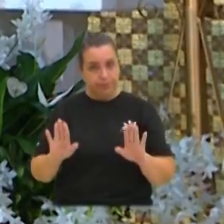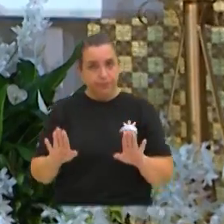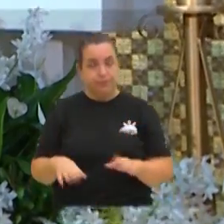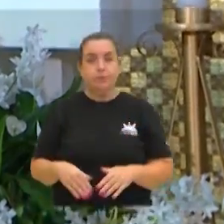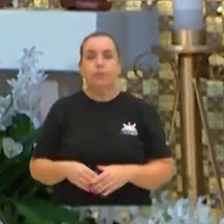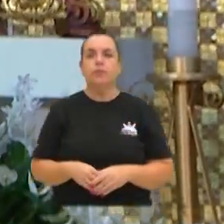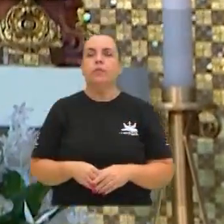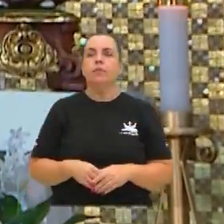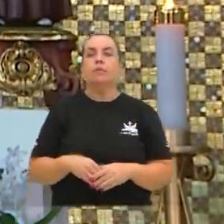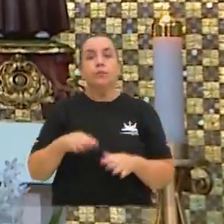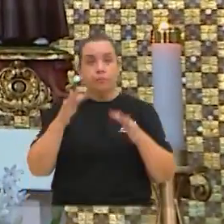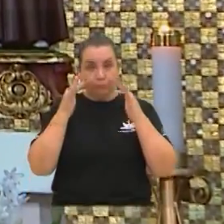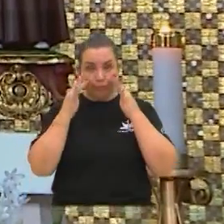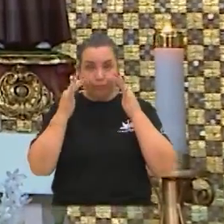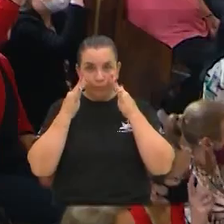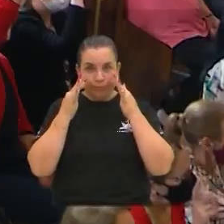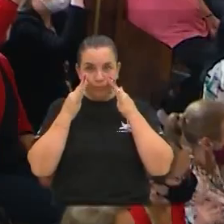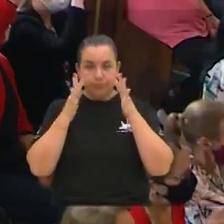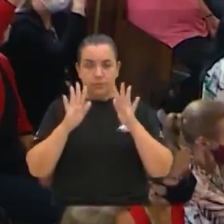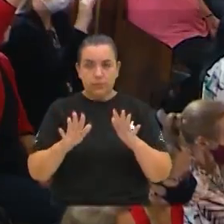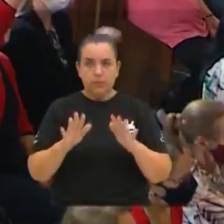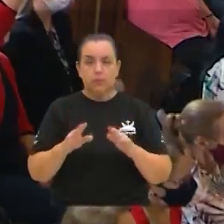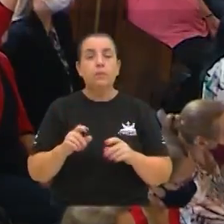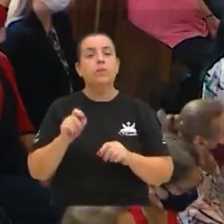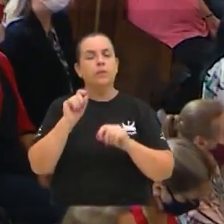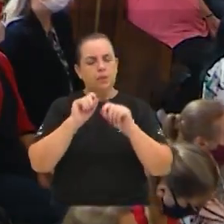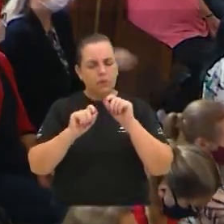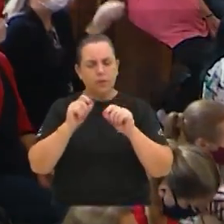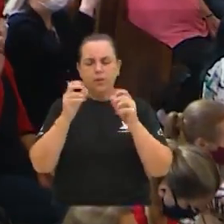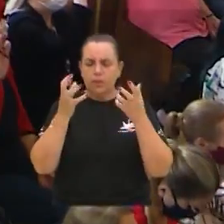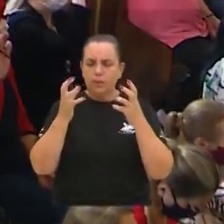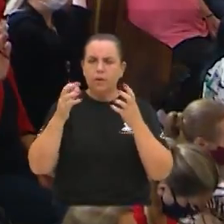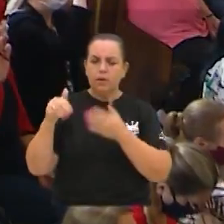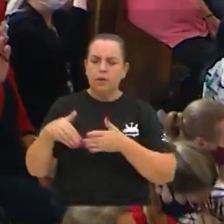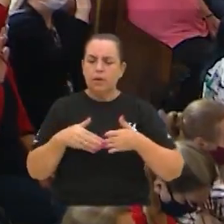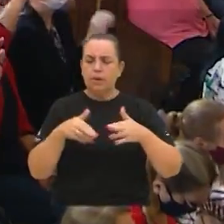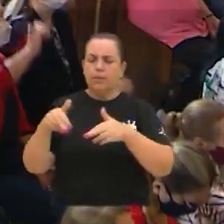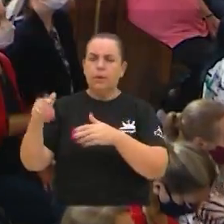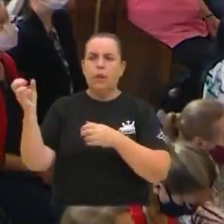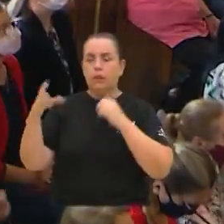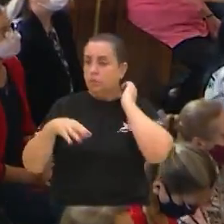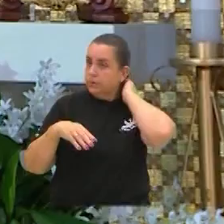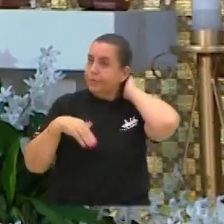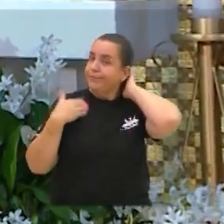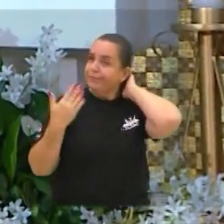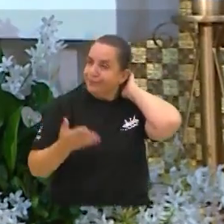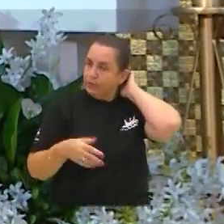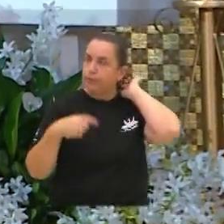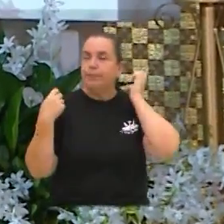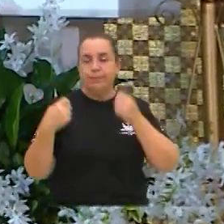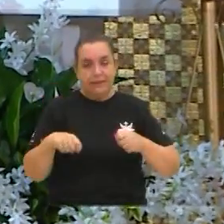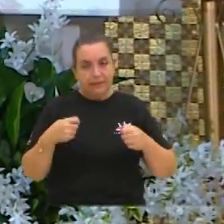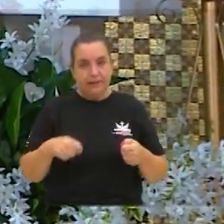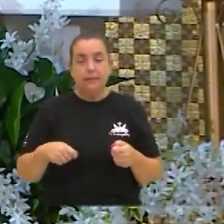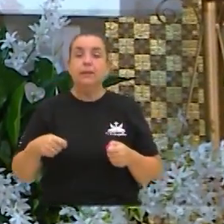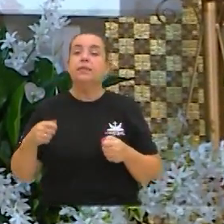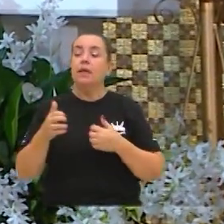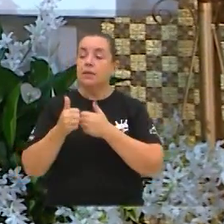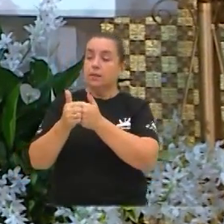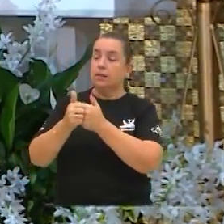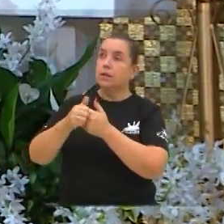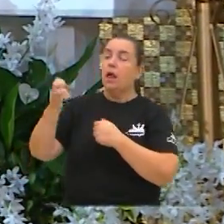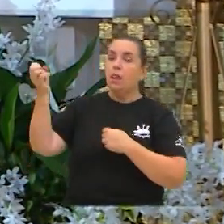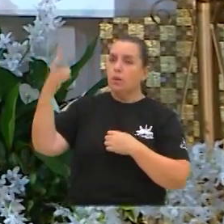Quem escutou, levante a mão. Quem quer caminhar na luz? Eu. Então, a luz é